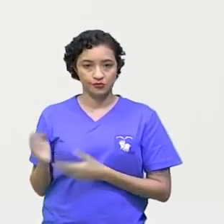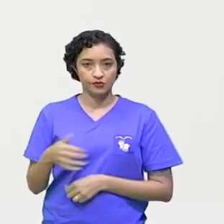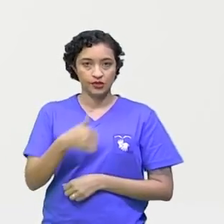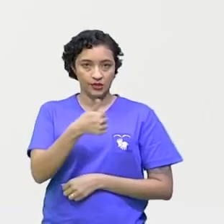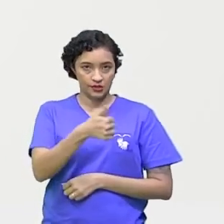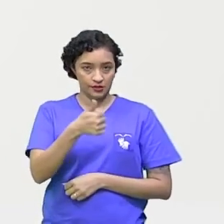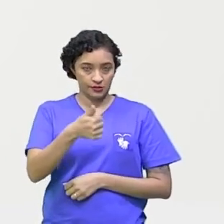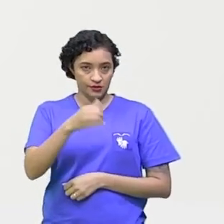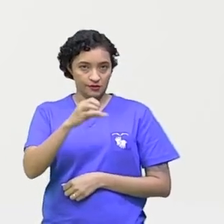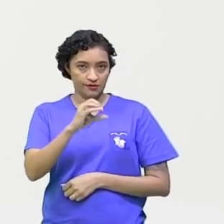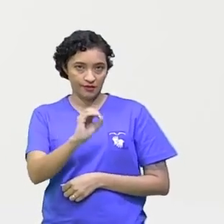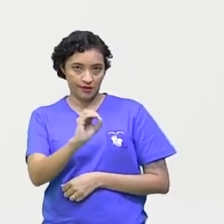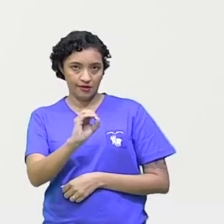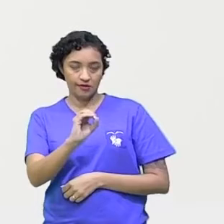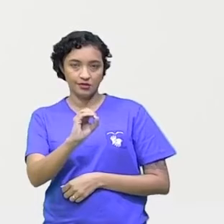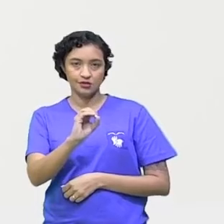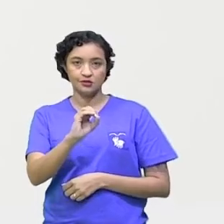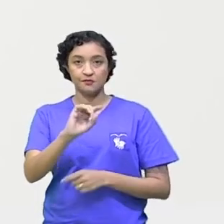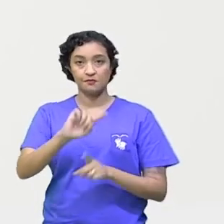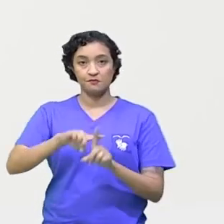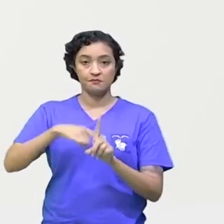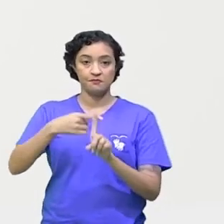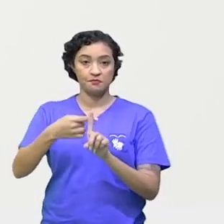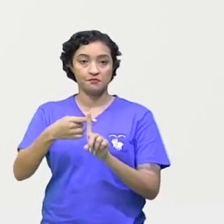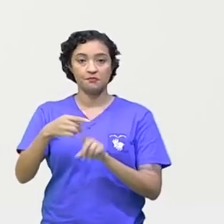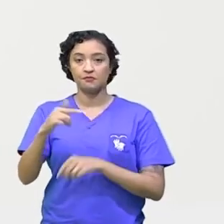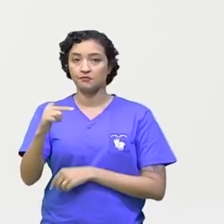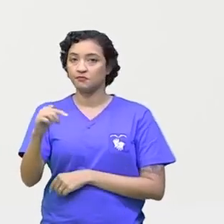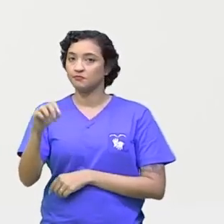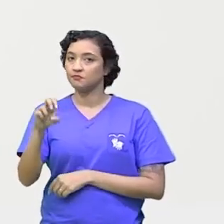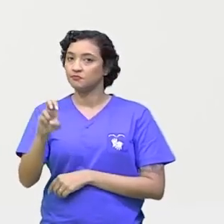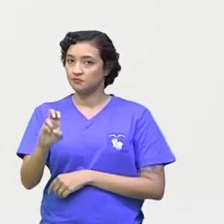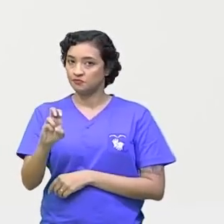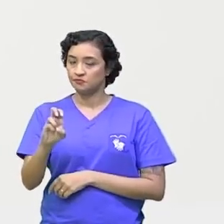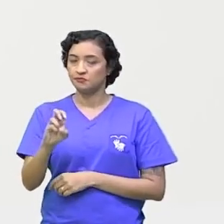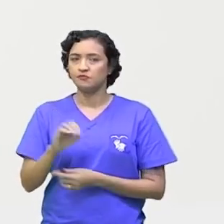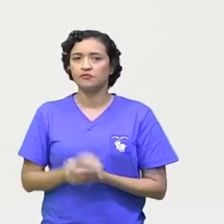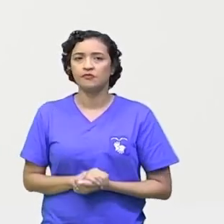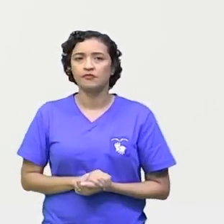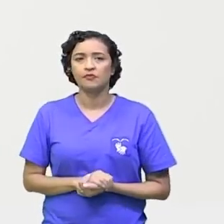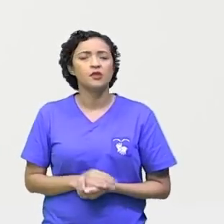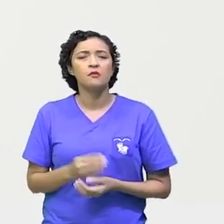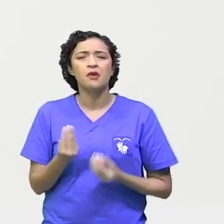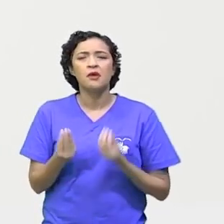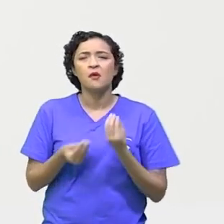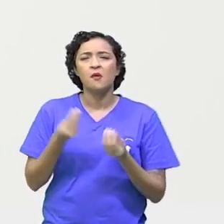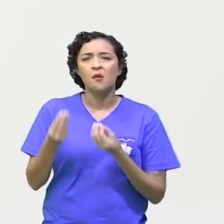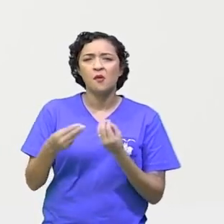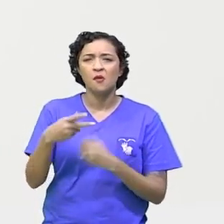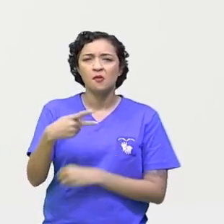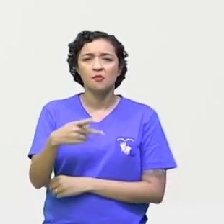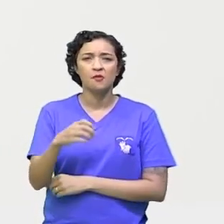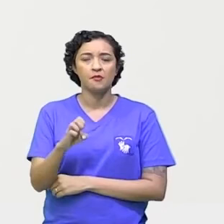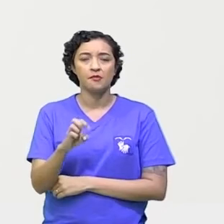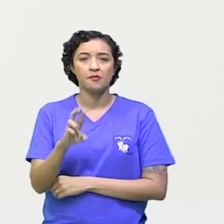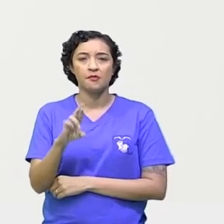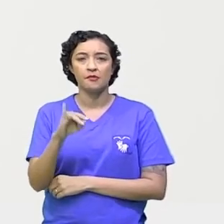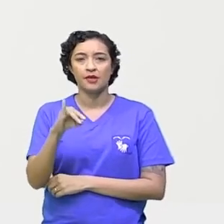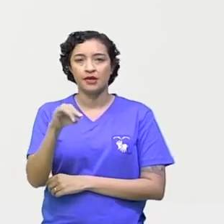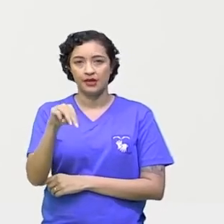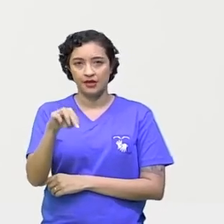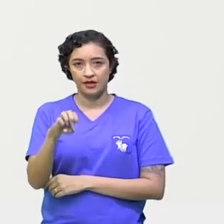Professor, 110 e 75. Quem vai ser o perímetro, então? Bom, vamos primeiro observar o seguinte,